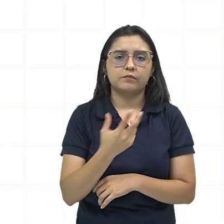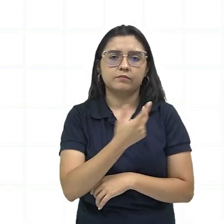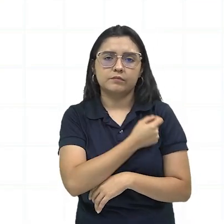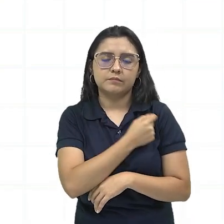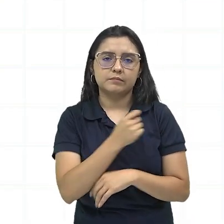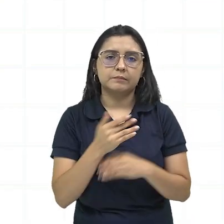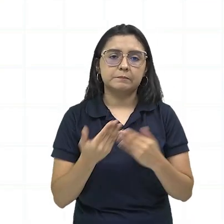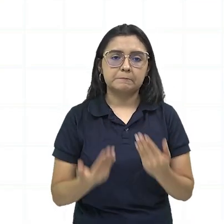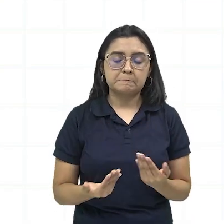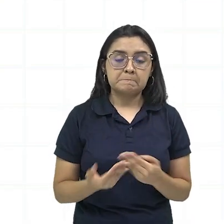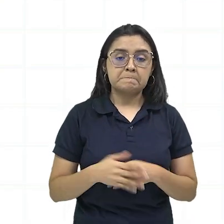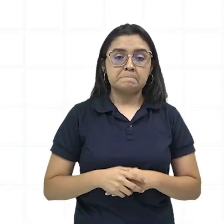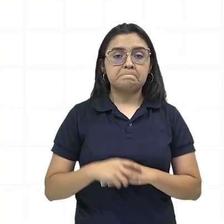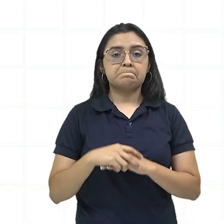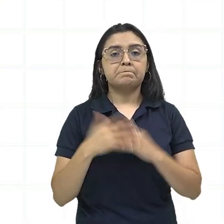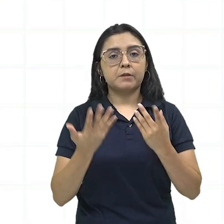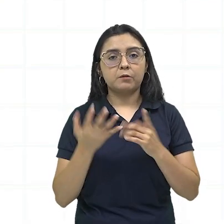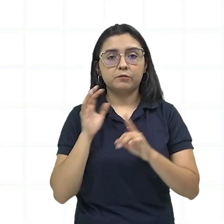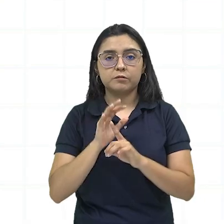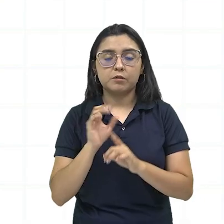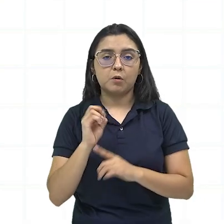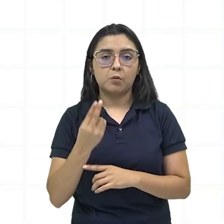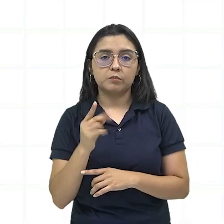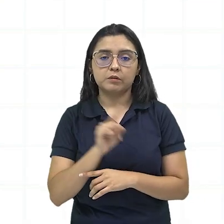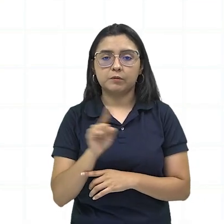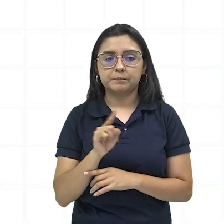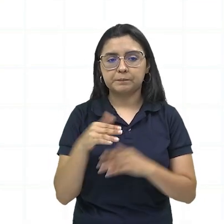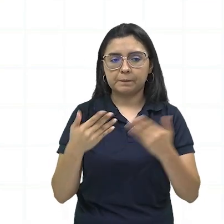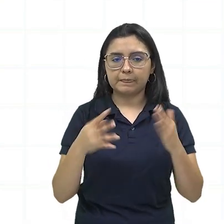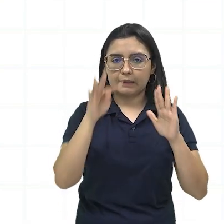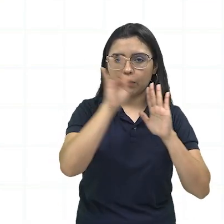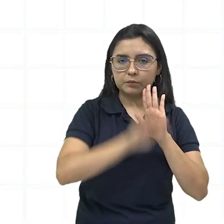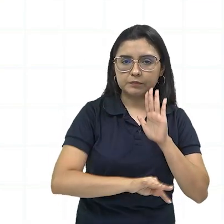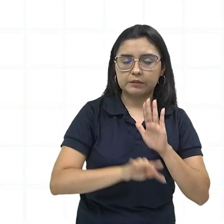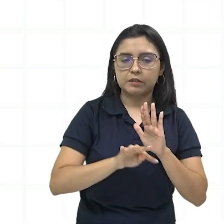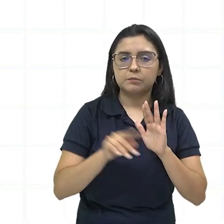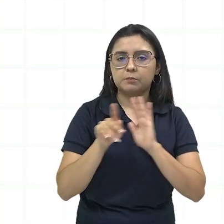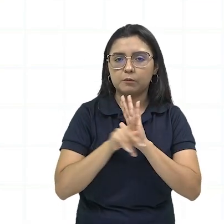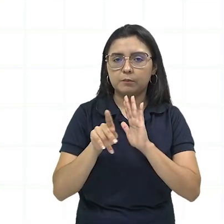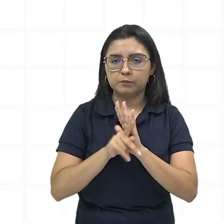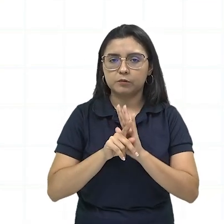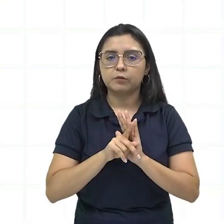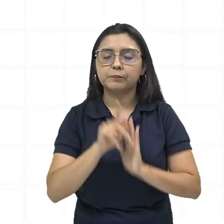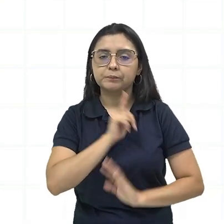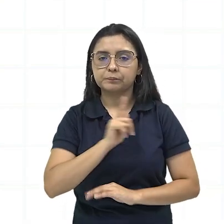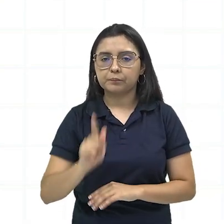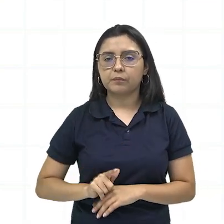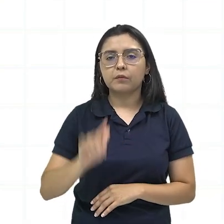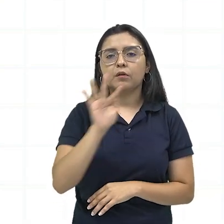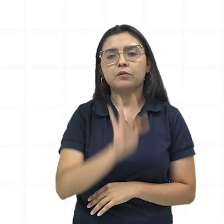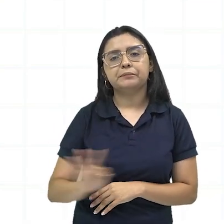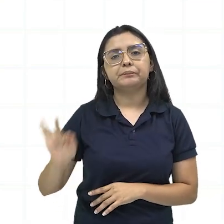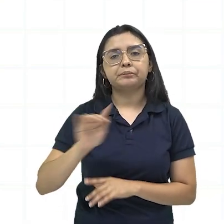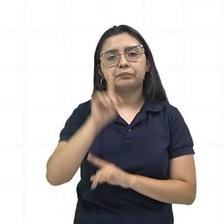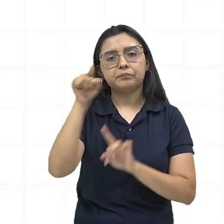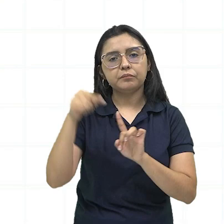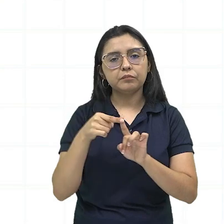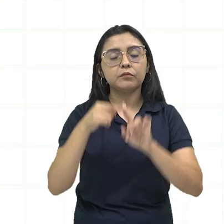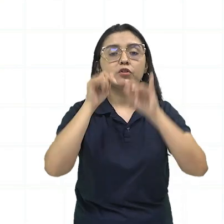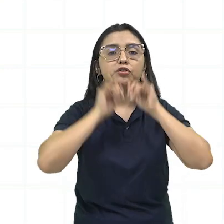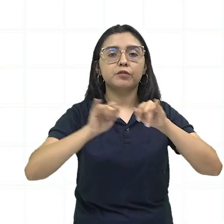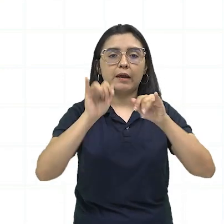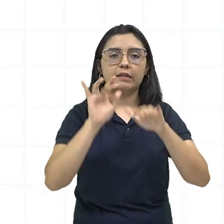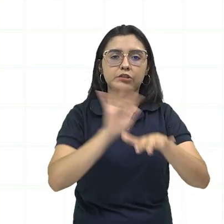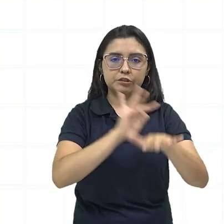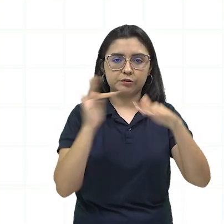ou não afeta, né? Então, esse texto, né, do governo federal, ele é para o quê? Para divulgar pela mídia